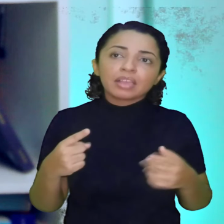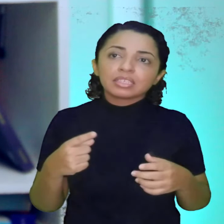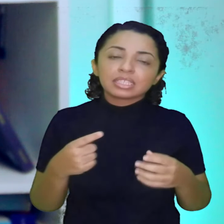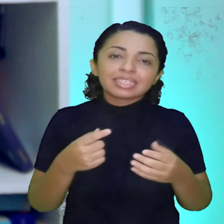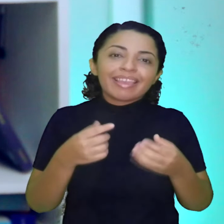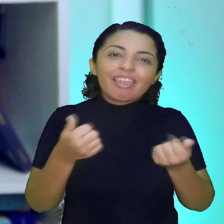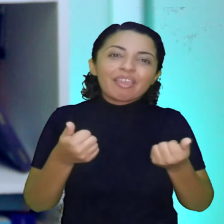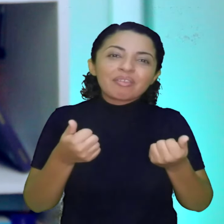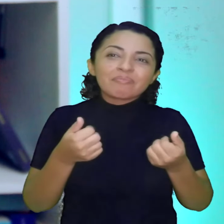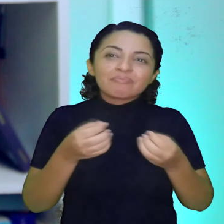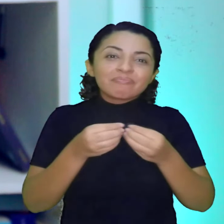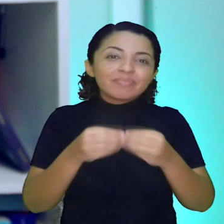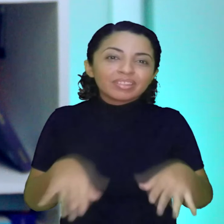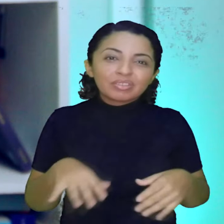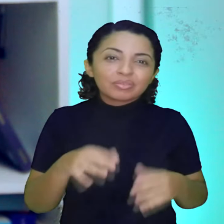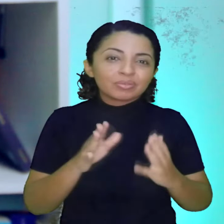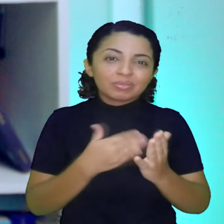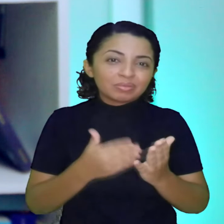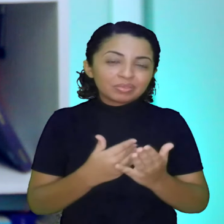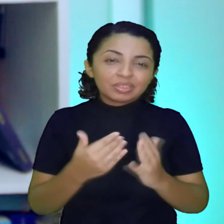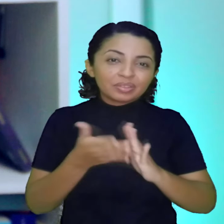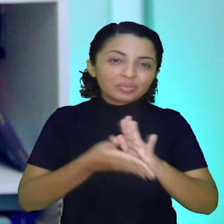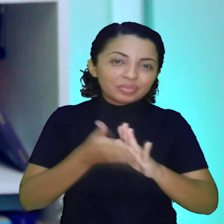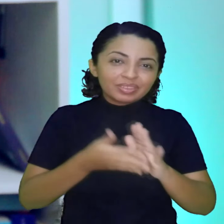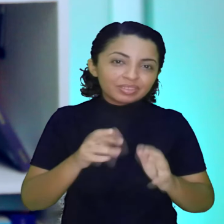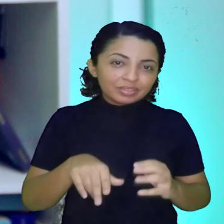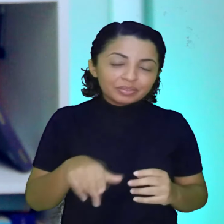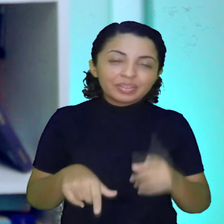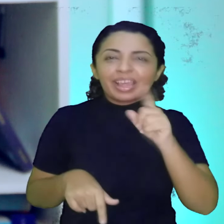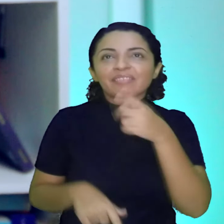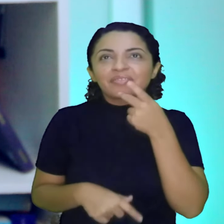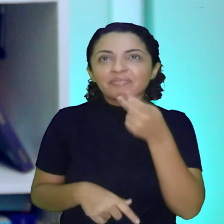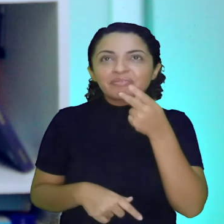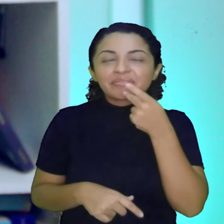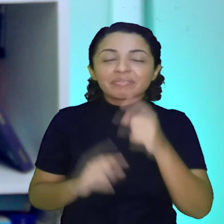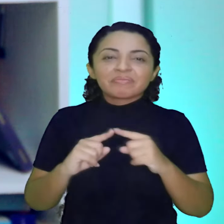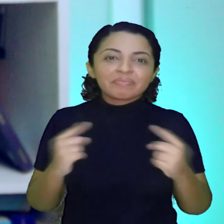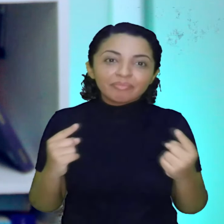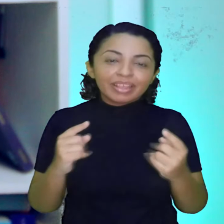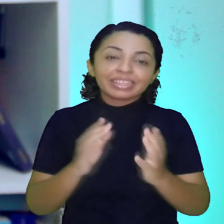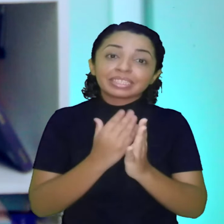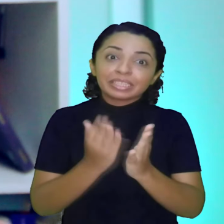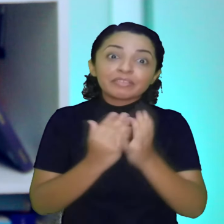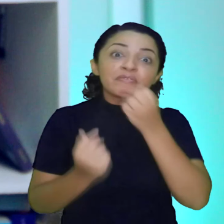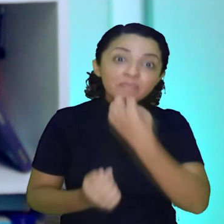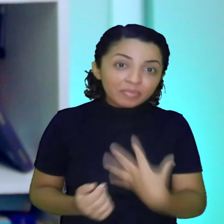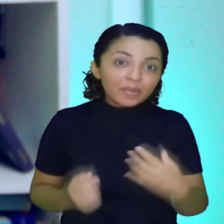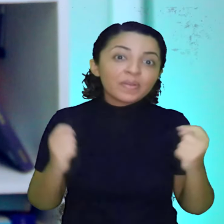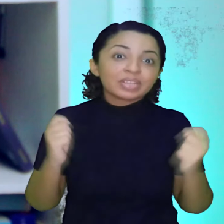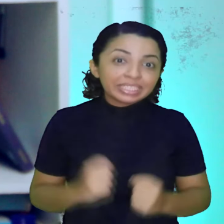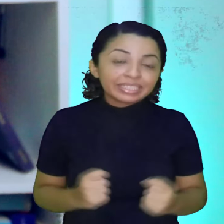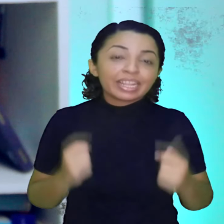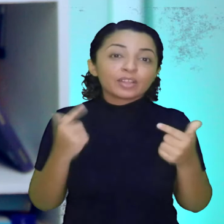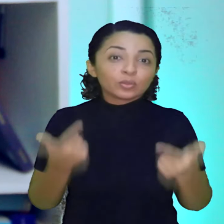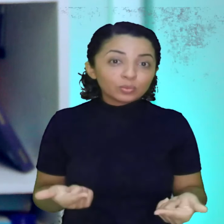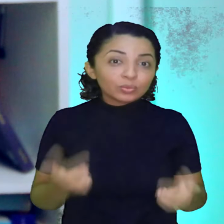compromete de todo o livro, claro que não. E aí você está me perguntando, bom, você falou, mas o livro realmente é bom? Vale mesmo todo